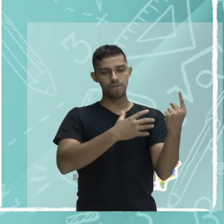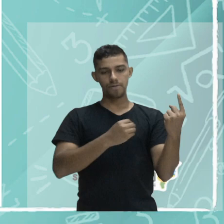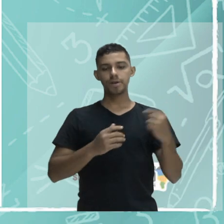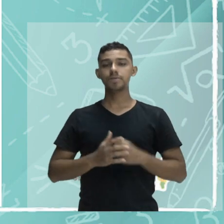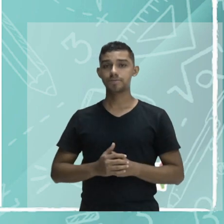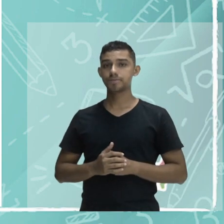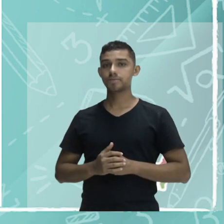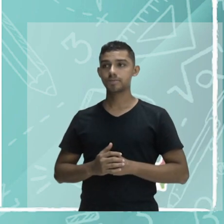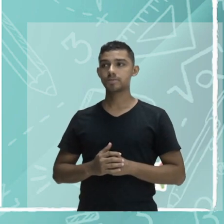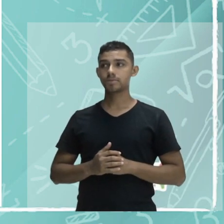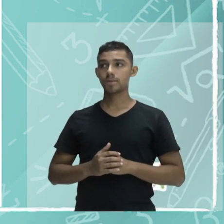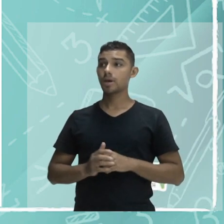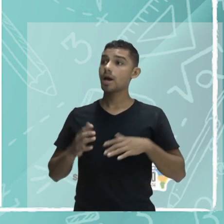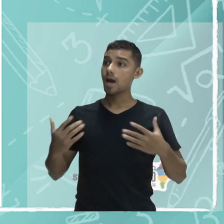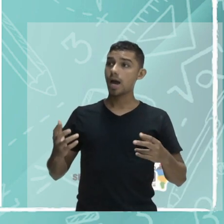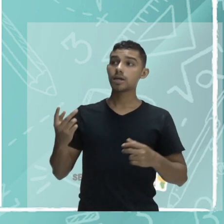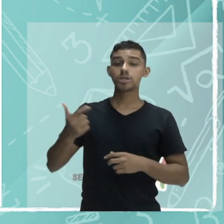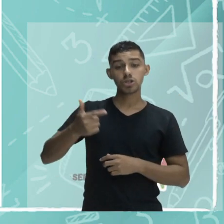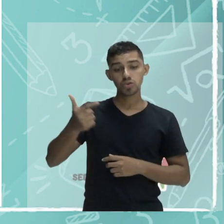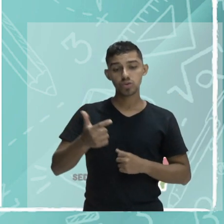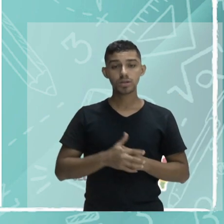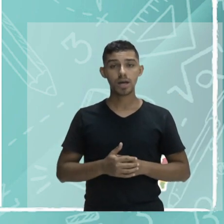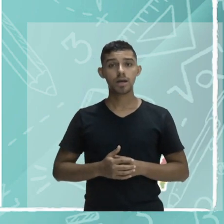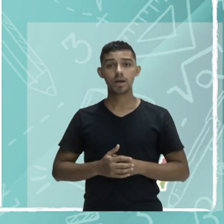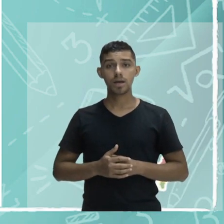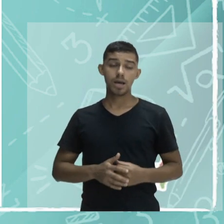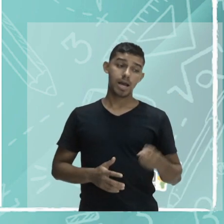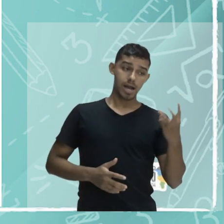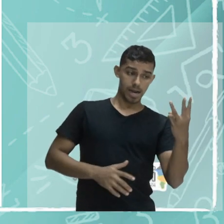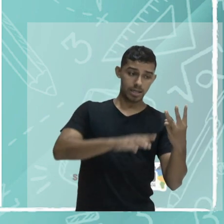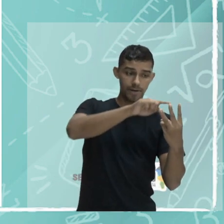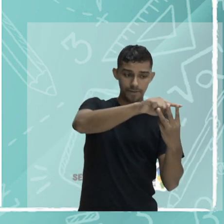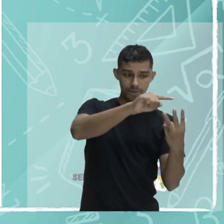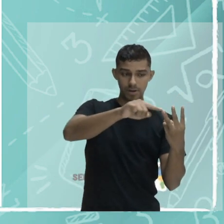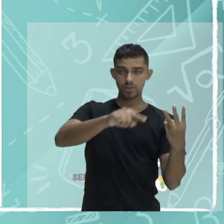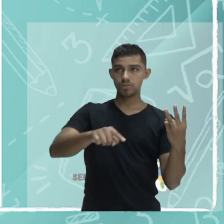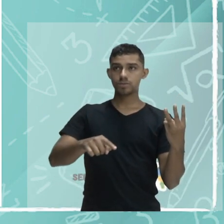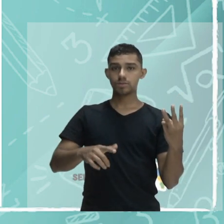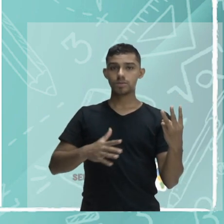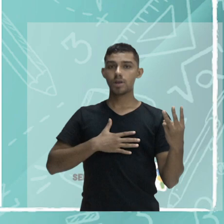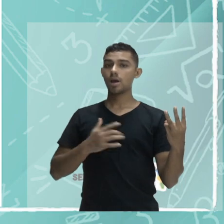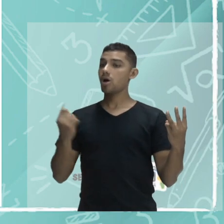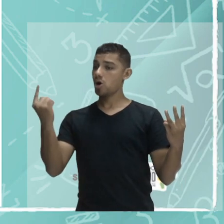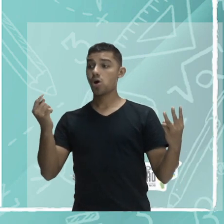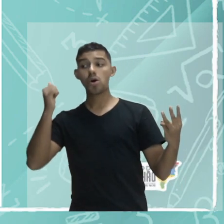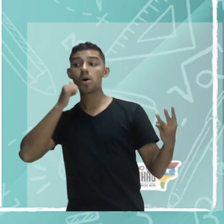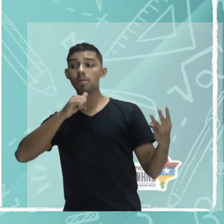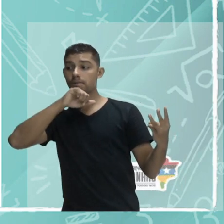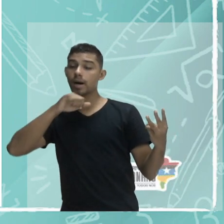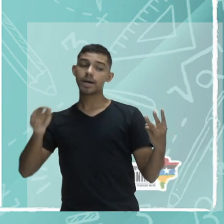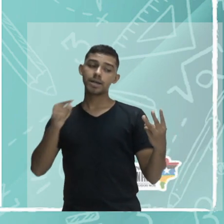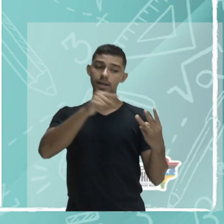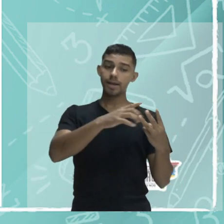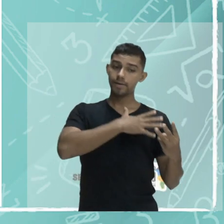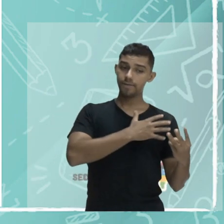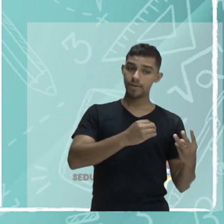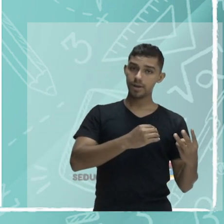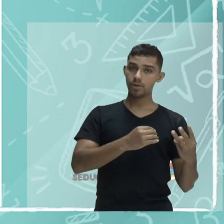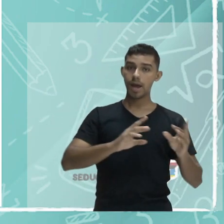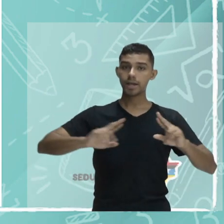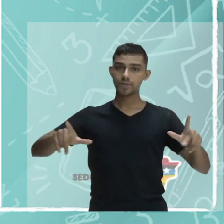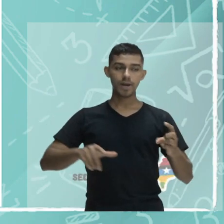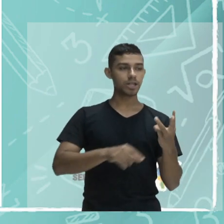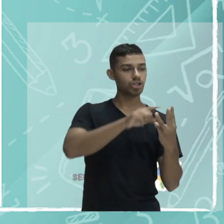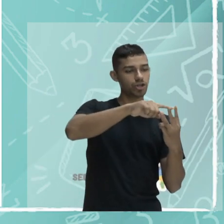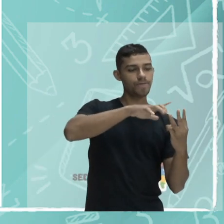associa cada filho à sua mãe. Ah, professor, é diferente? É. Uma coisa é mãe ao filho, outra coisa é filho à mãe. É outra